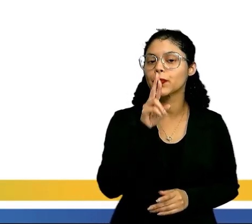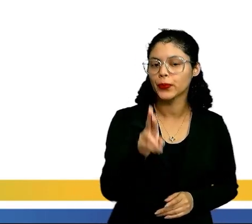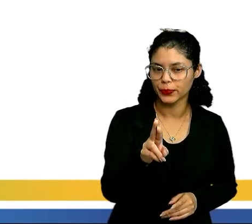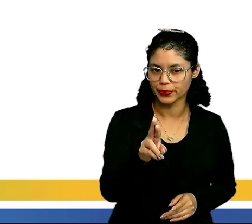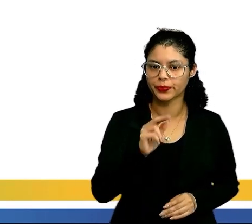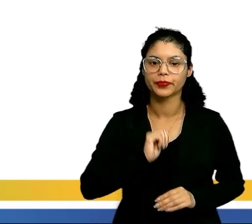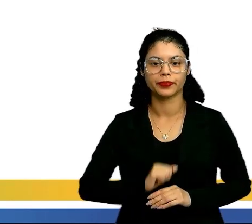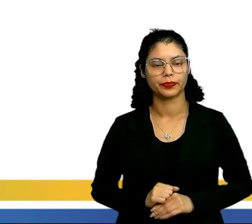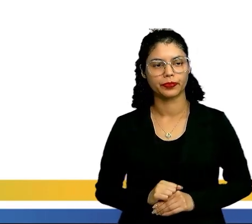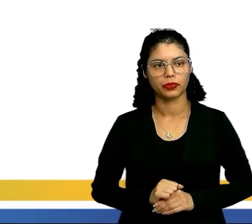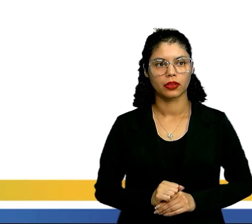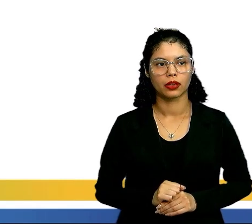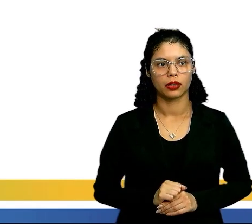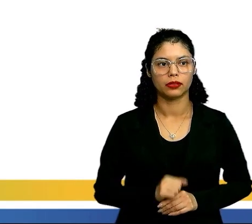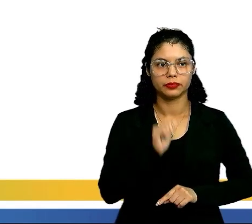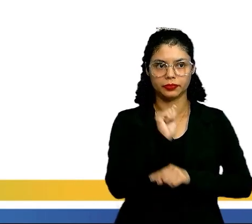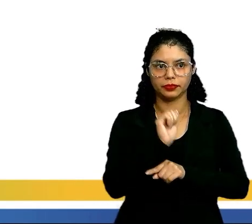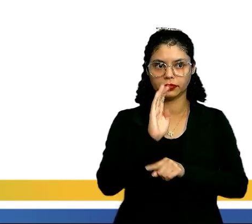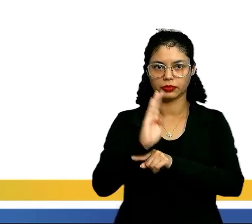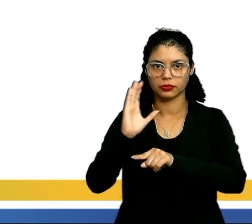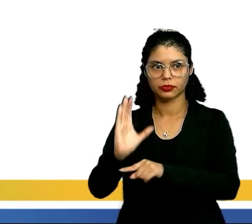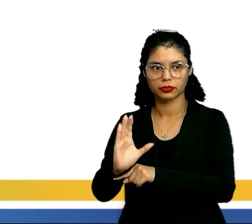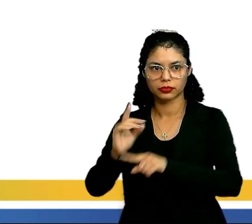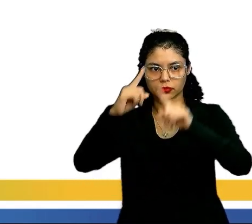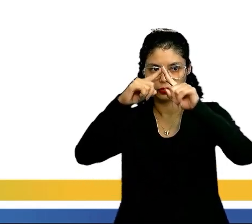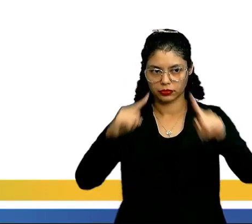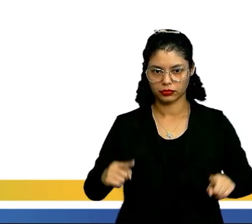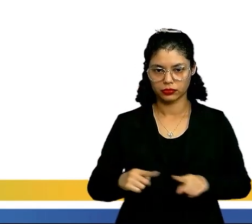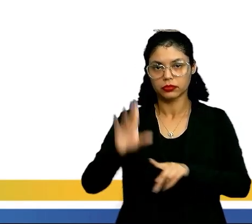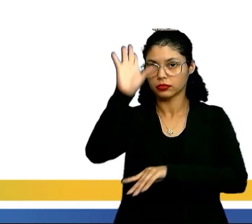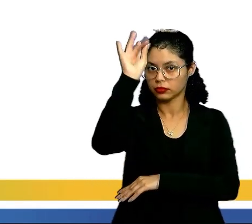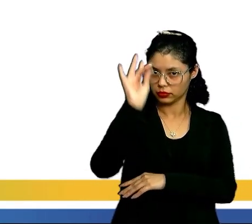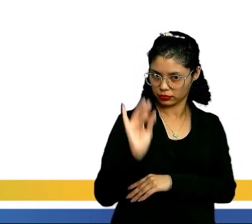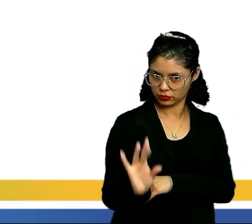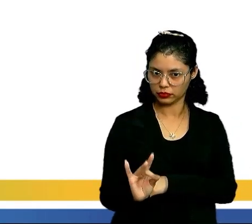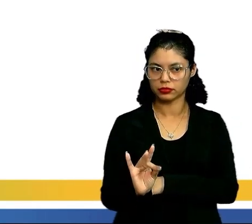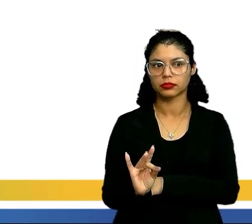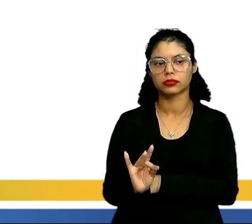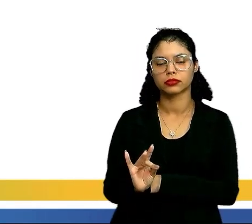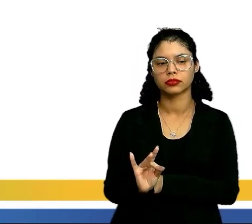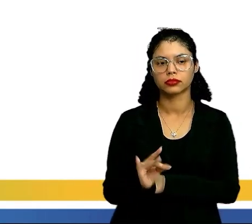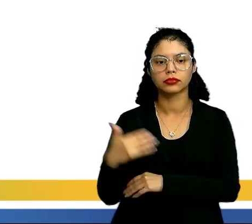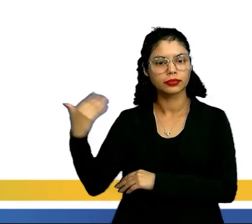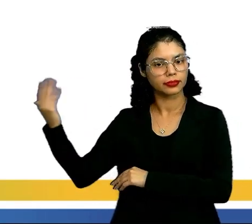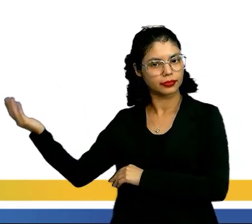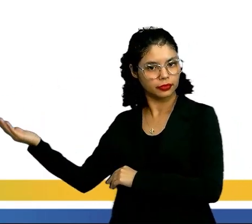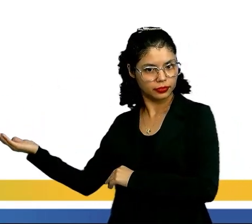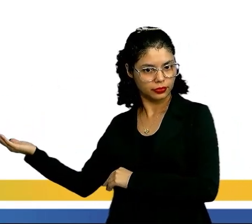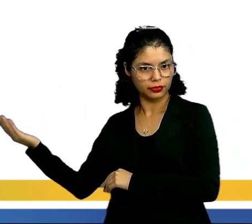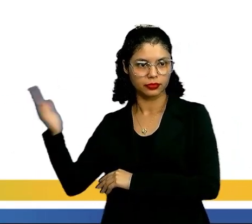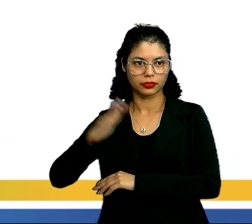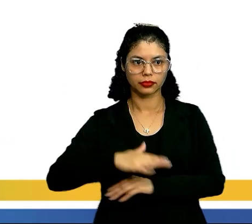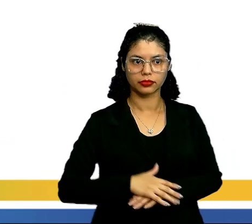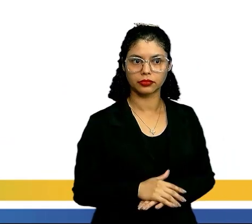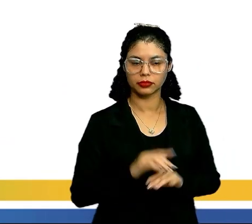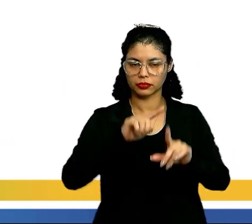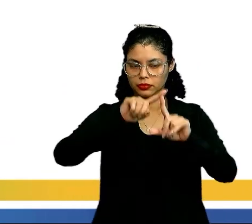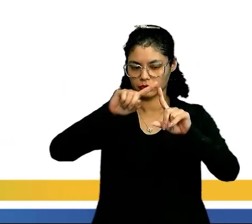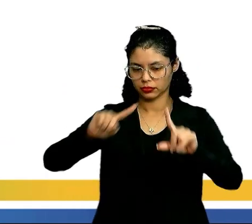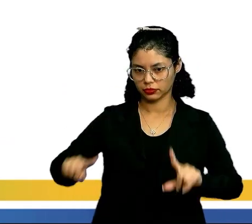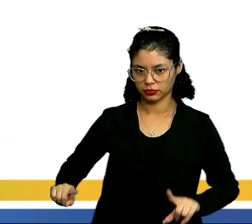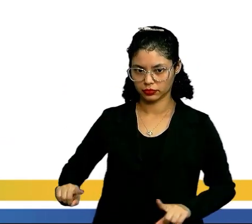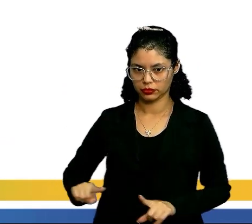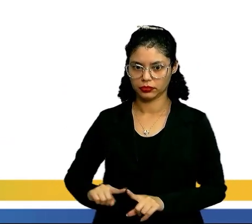Observe aí. Seja A, B e C, o triângulo destacado. Olha aí, nós temos o triângulo